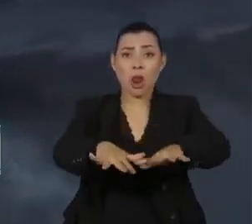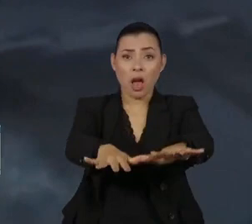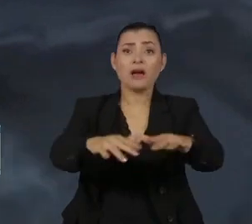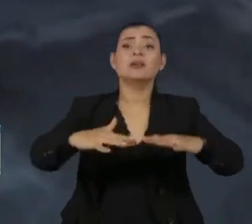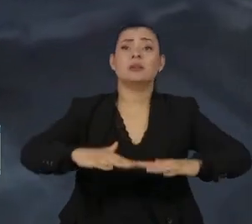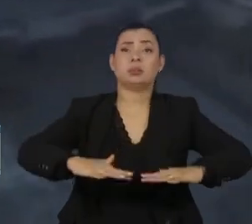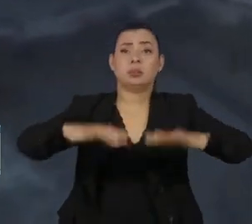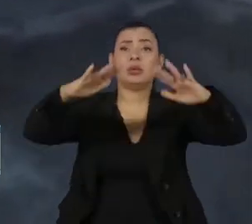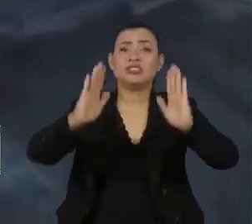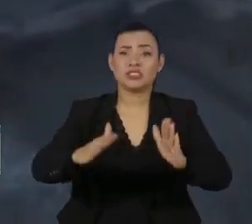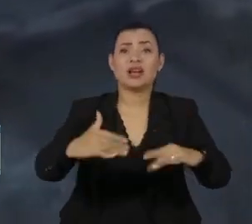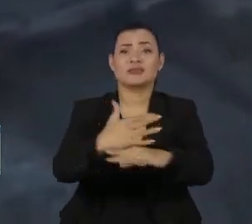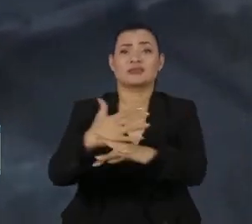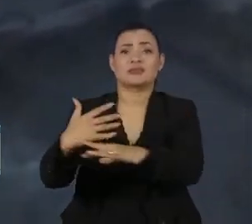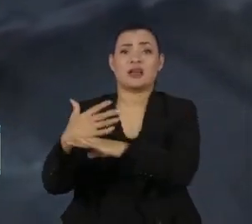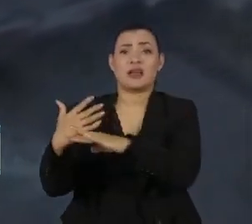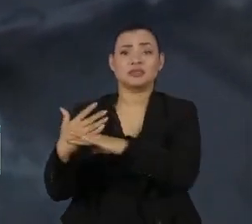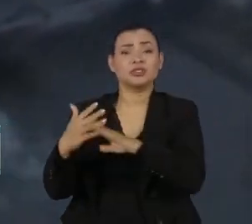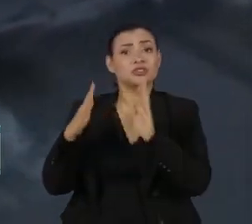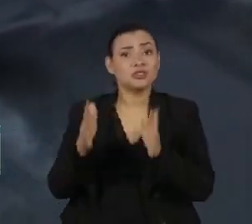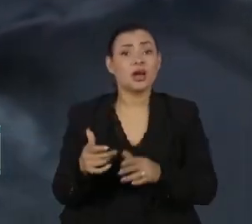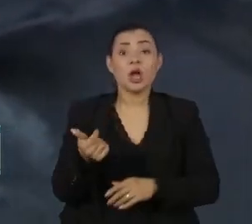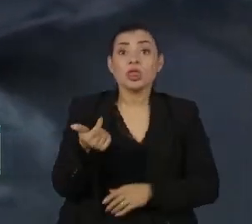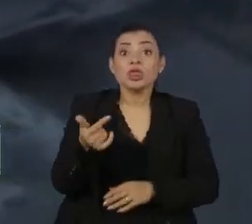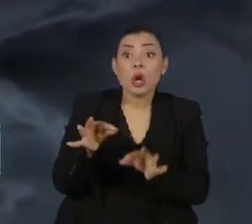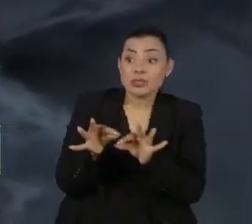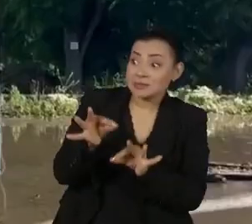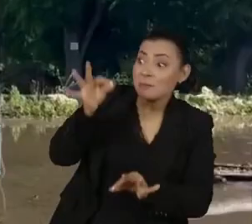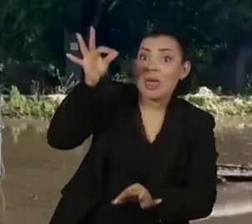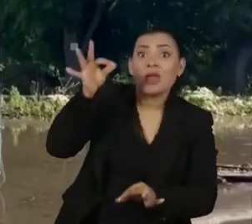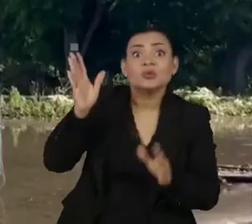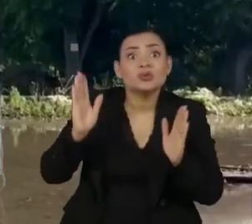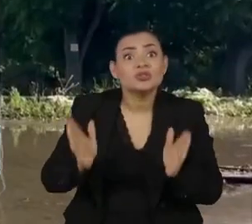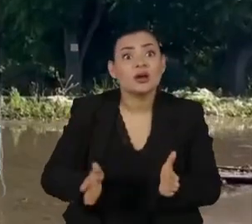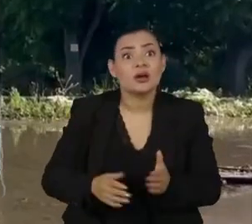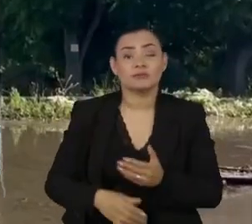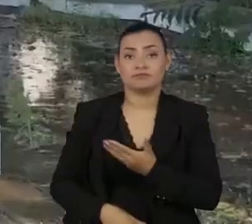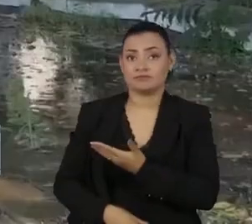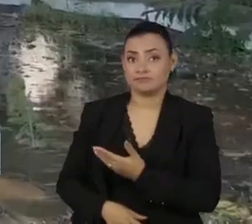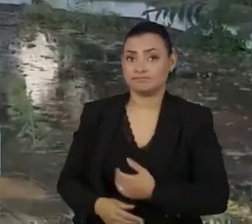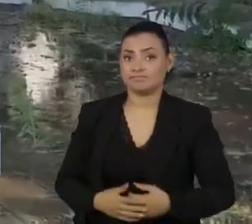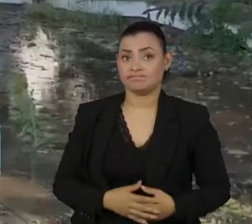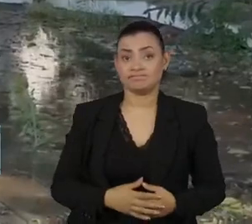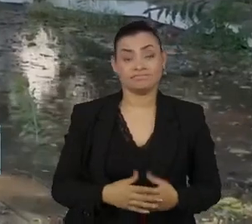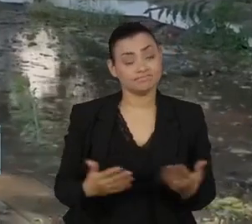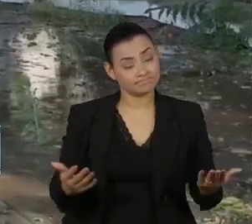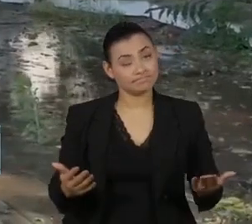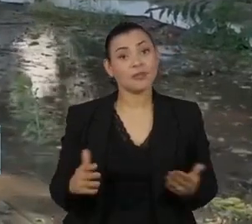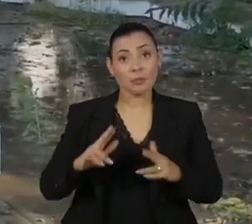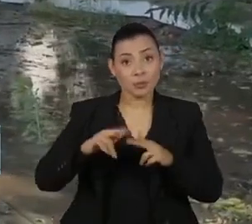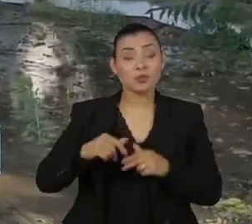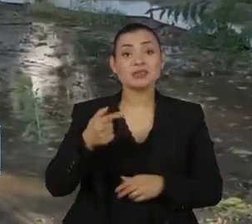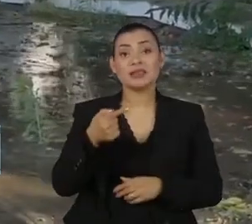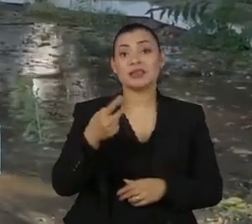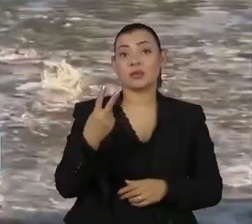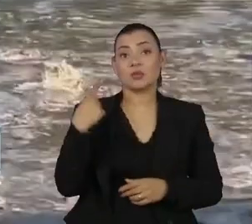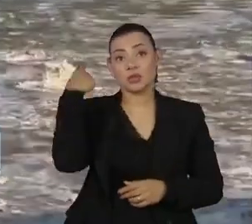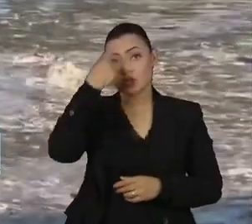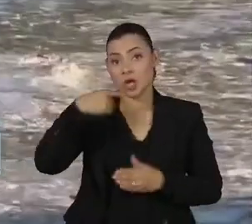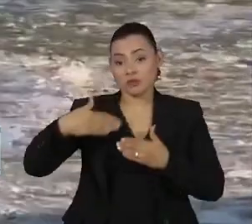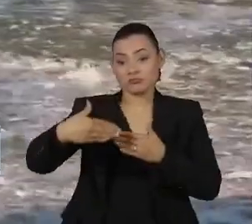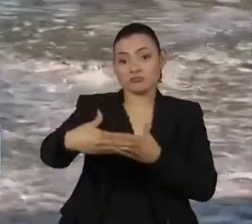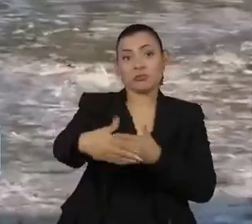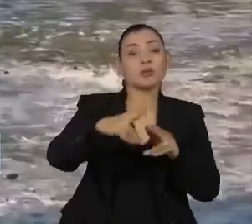em alguns lugares alcançou 12 metros de altura a previsão é de que nas próximas 72 horas